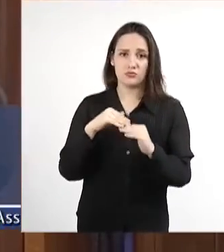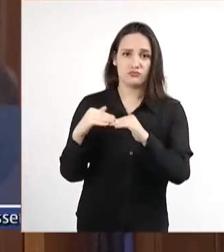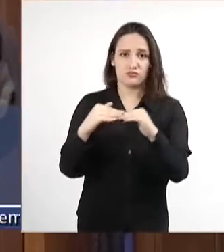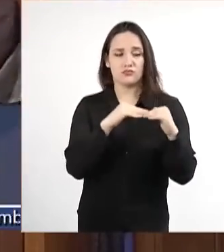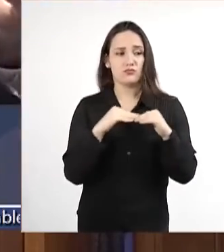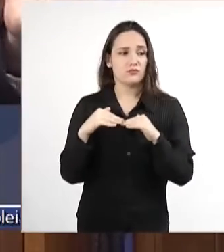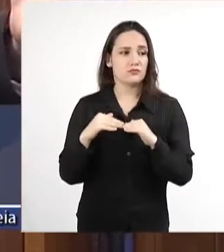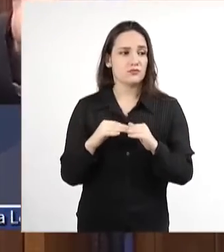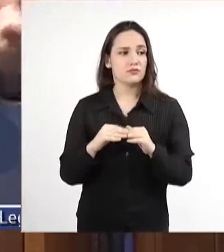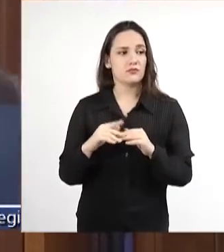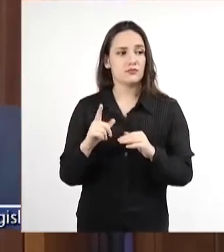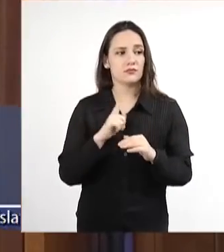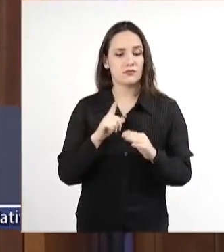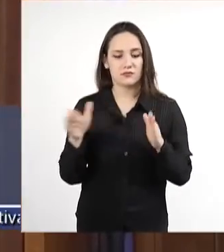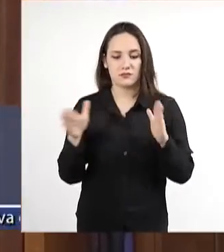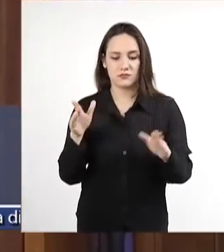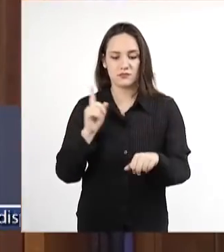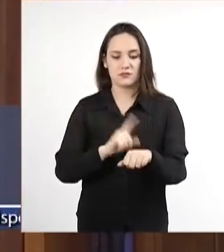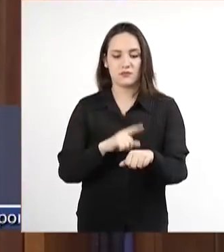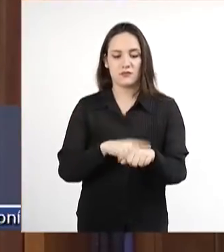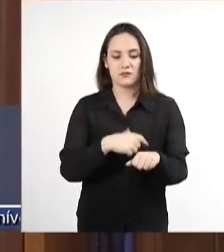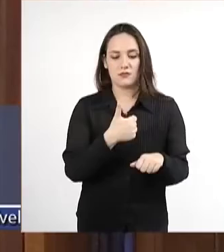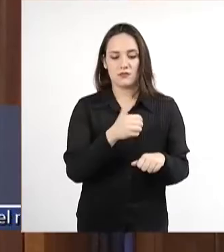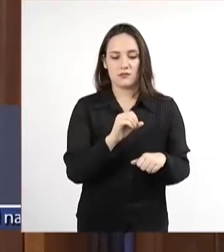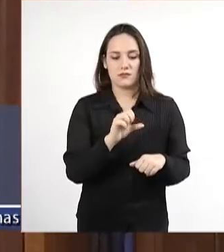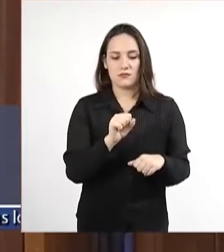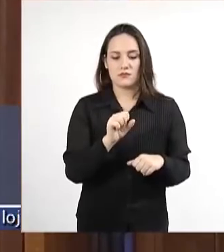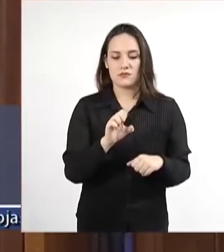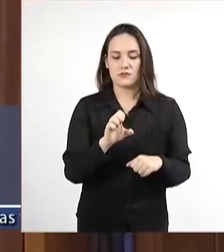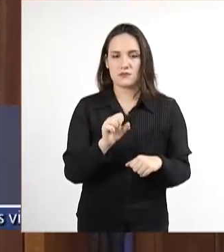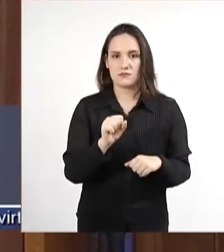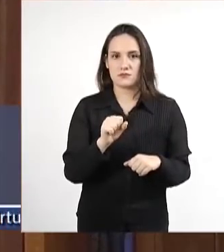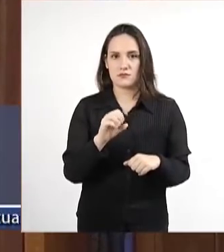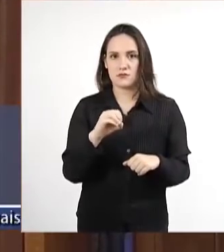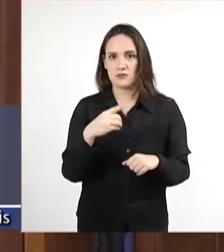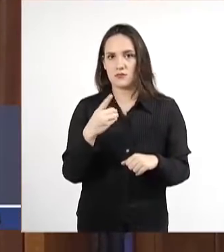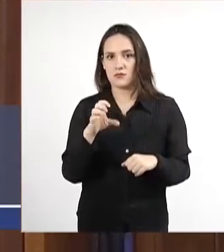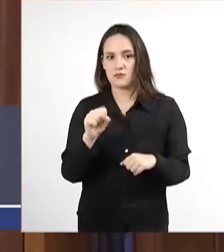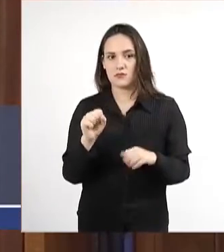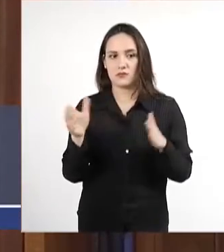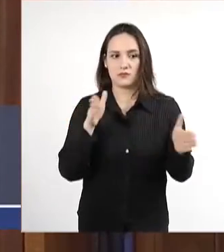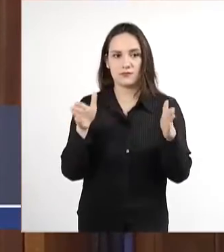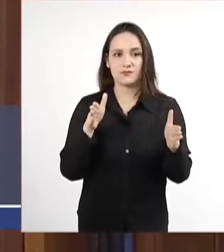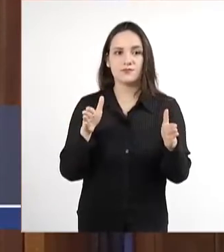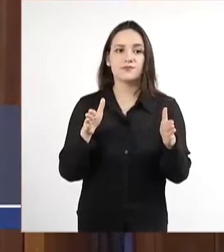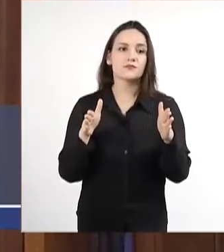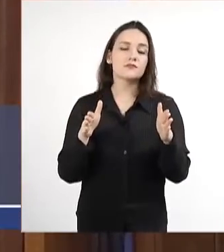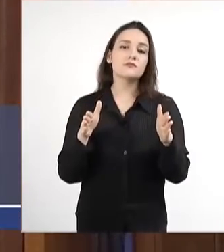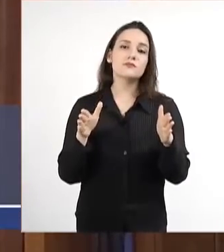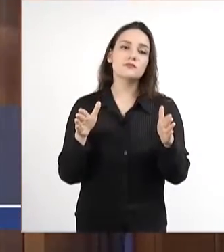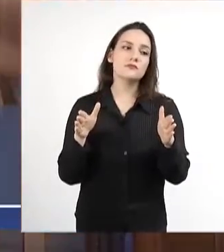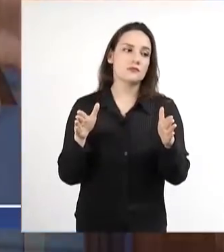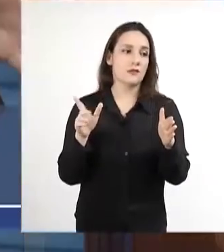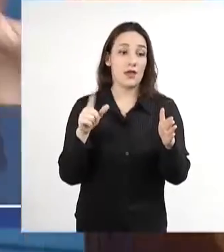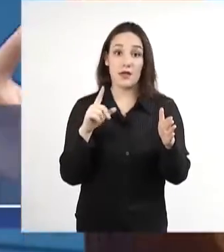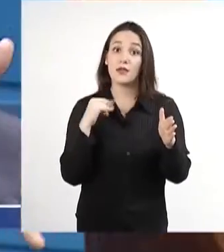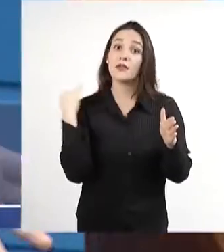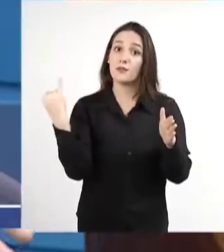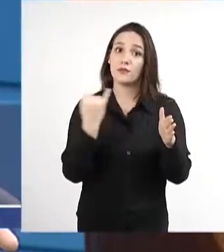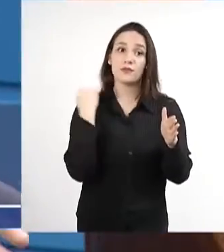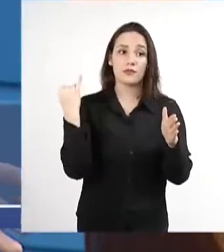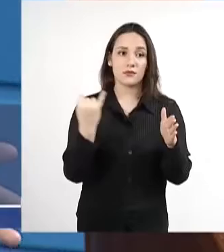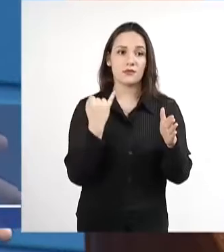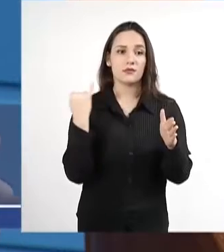10 sessões pudesse, deputado capitão, contar também o interregno das 10 sessões, por uma matéria ser tão